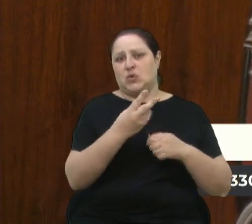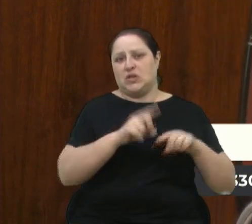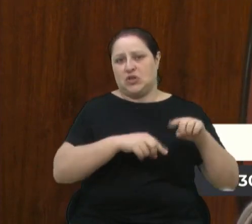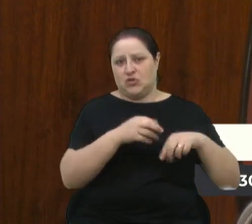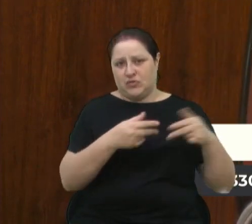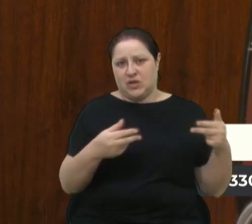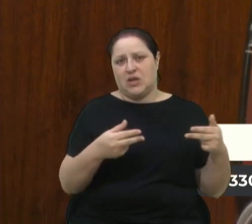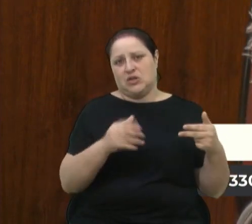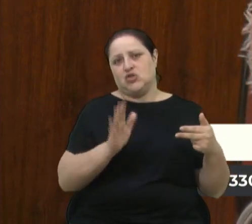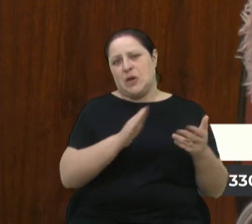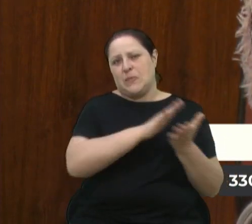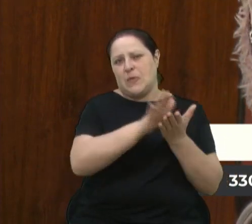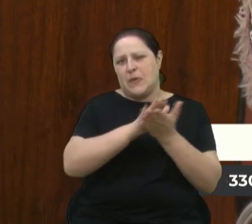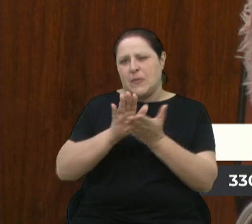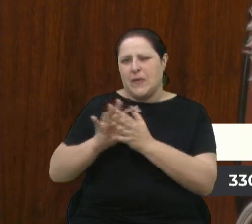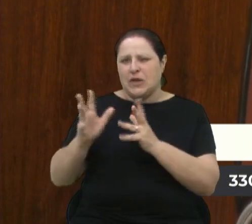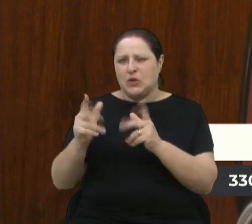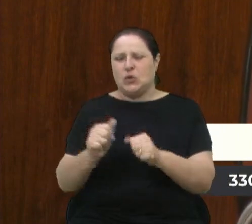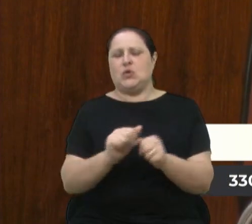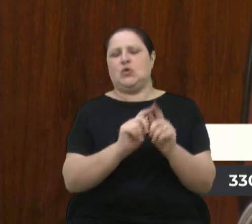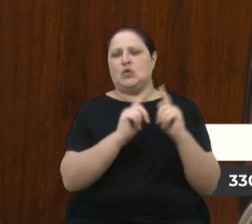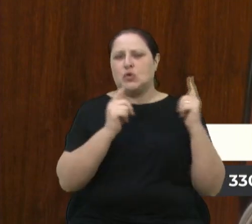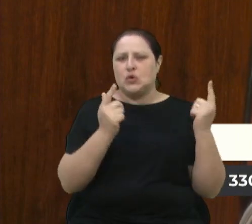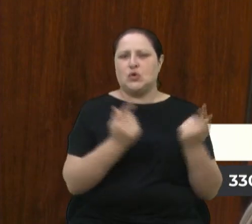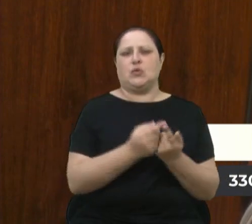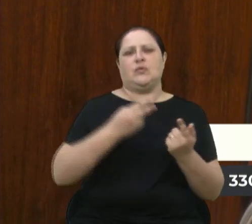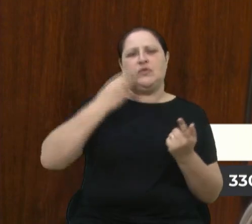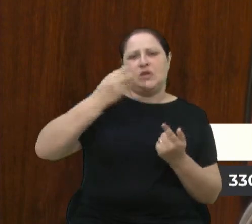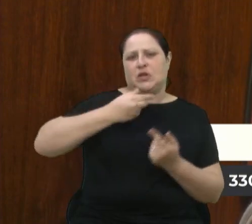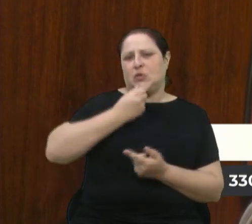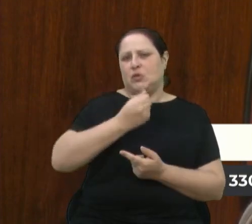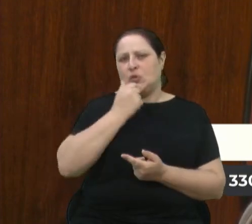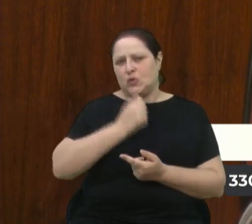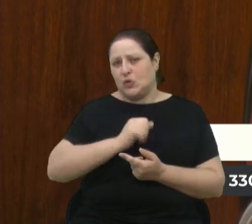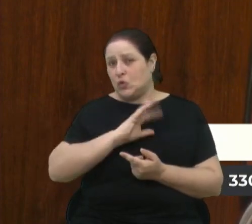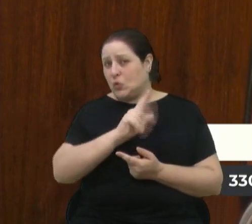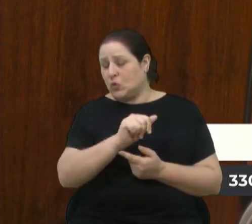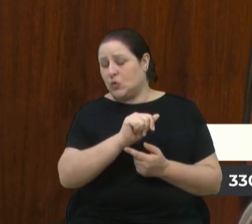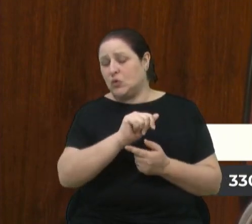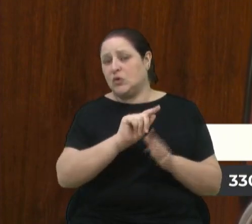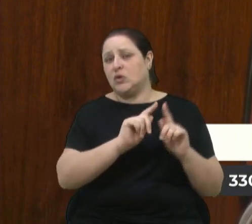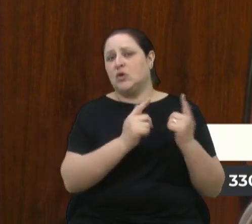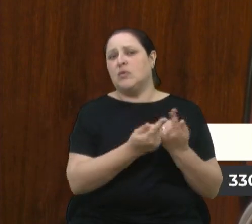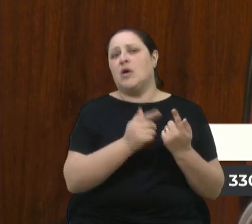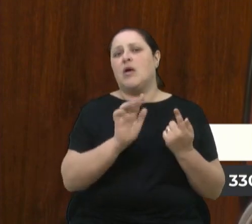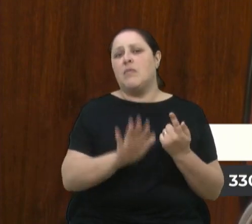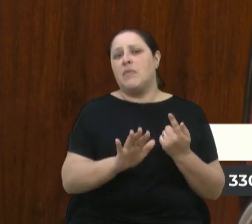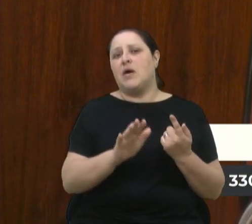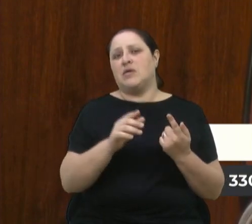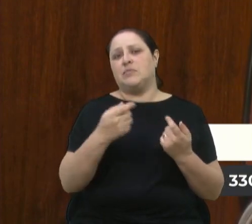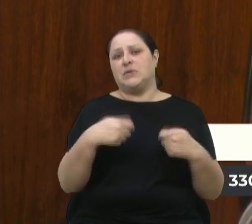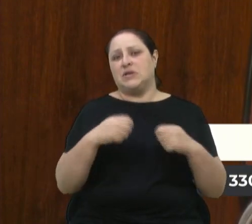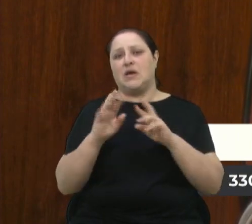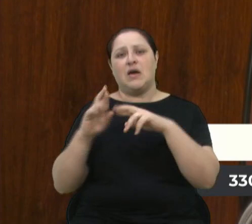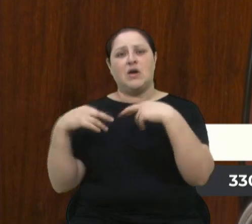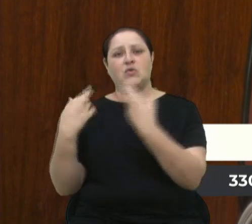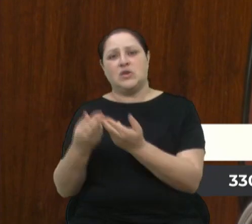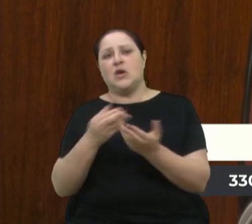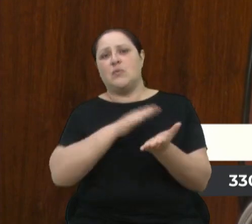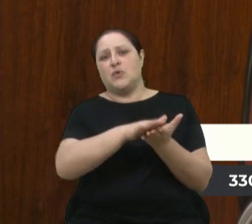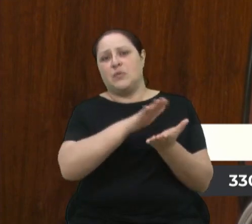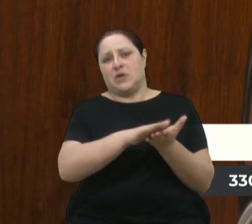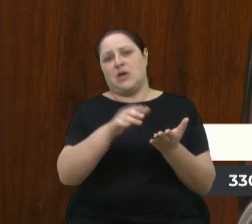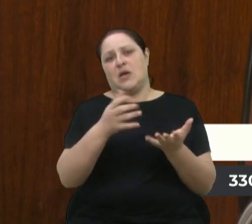passada, publiquei por todos os grupos de vereadores e vereadoras, mas naquele grupo de vereador que se publique as reuniões,